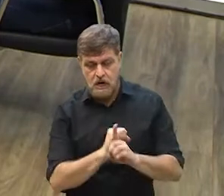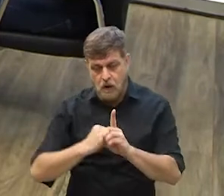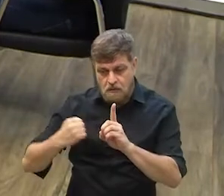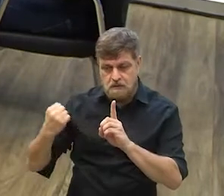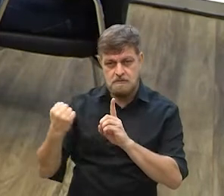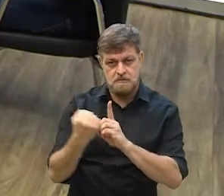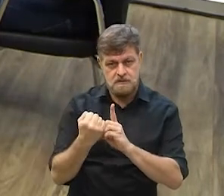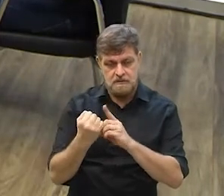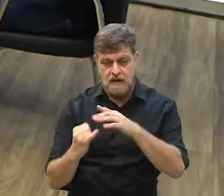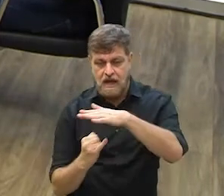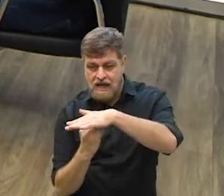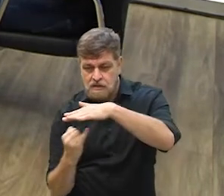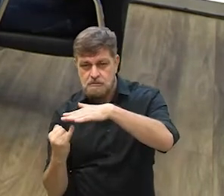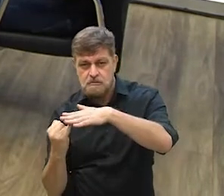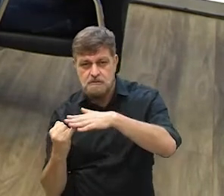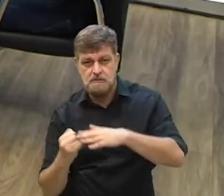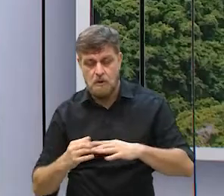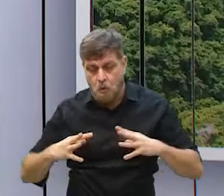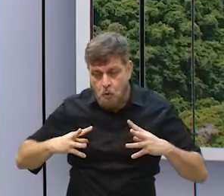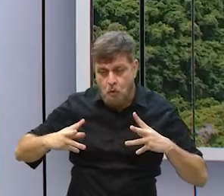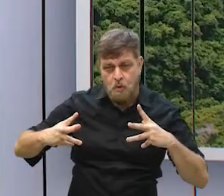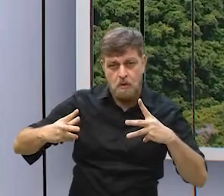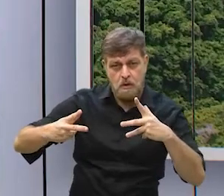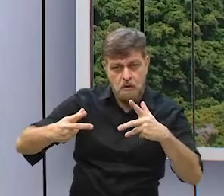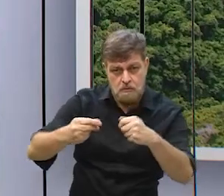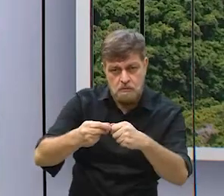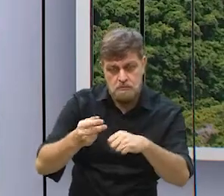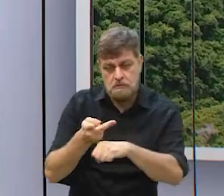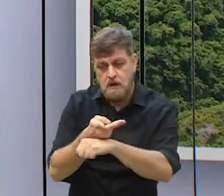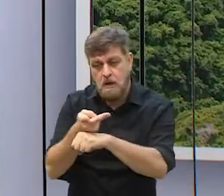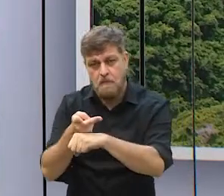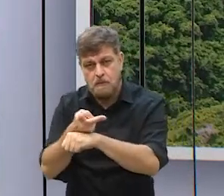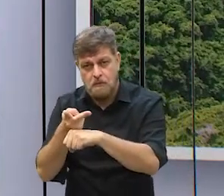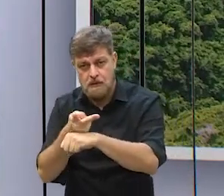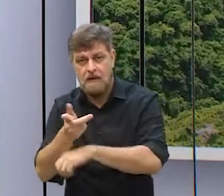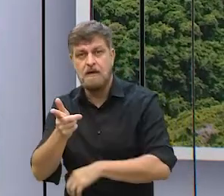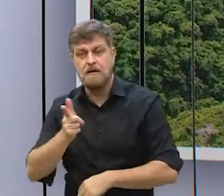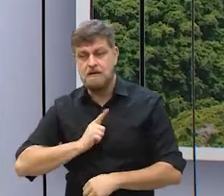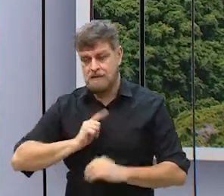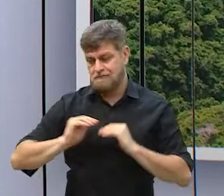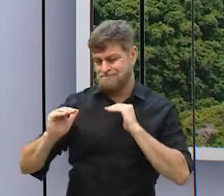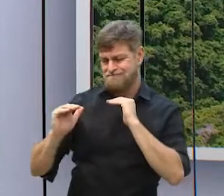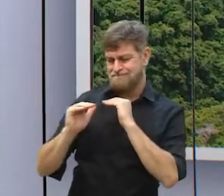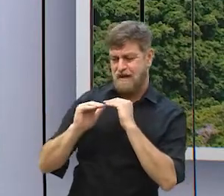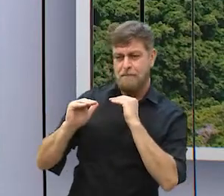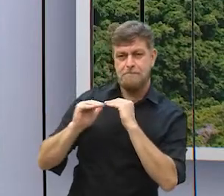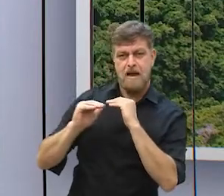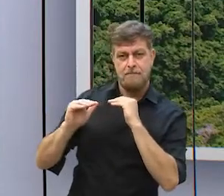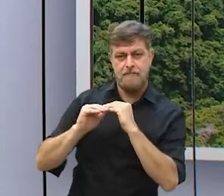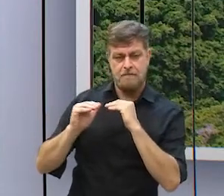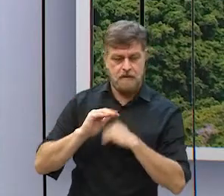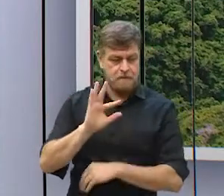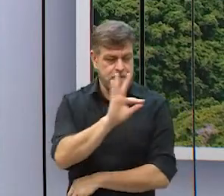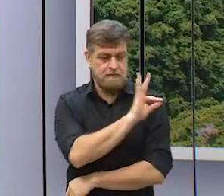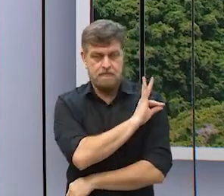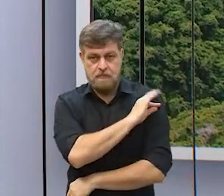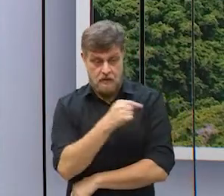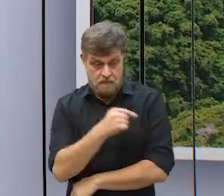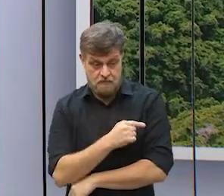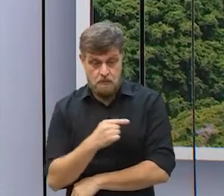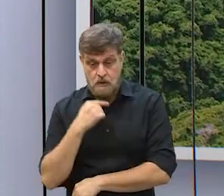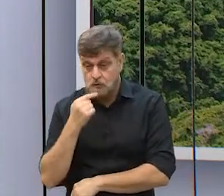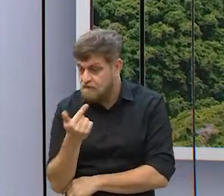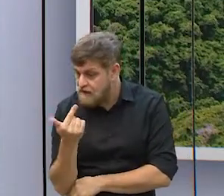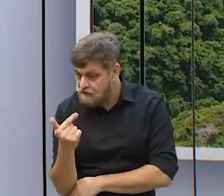sociais, enfim, todos buscarem que haja esse equilíbrio. E o poder público, sem dúvida nenhuma, é